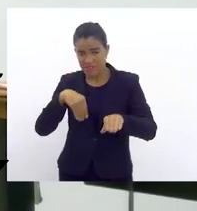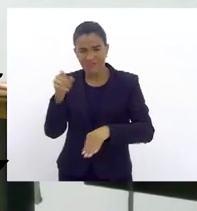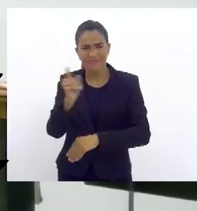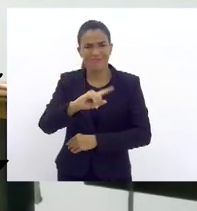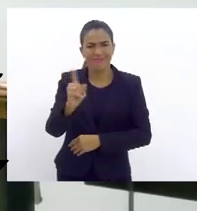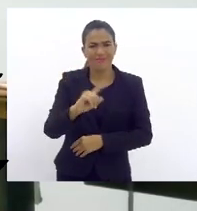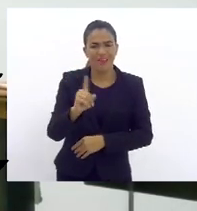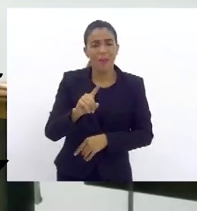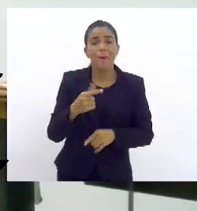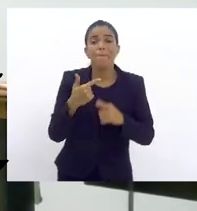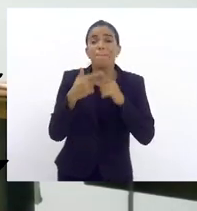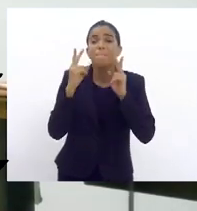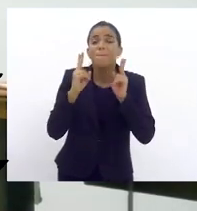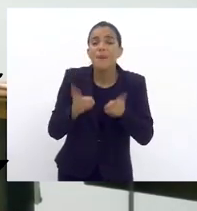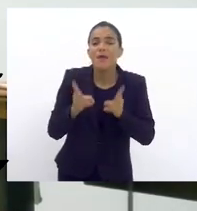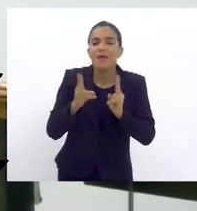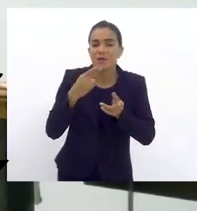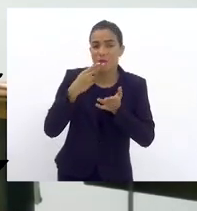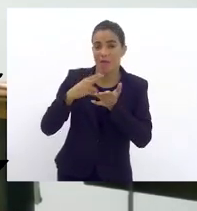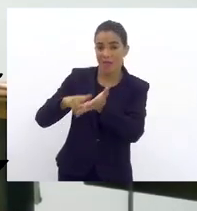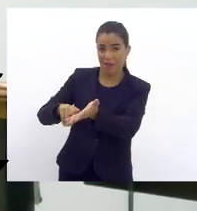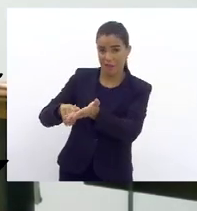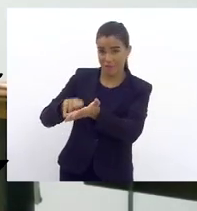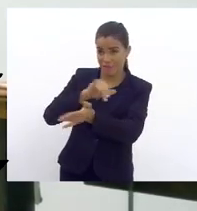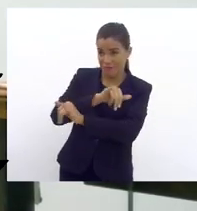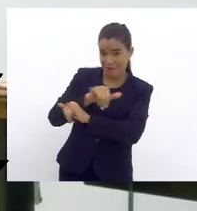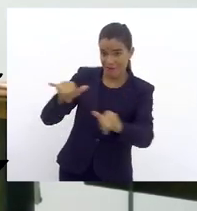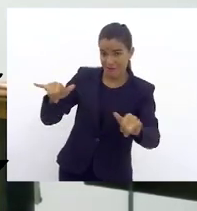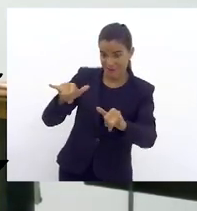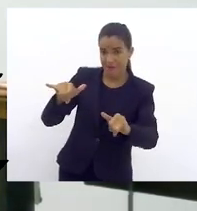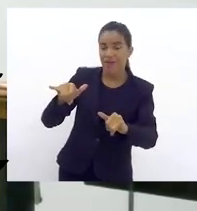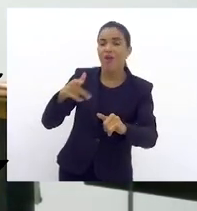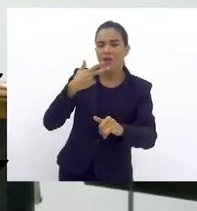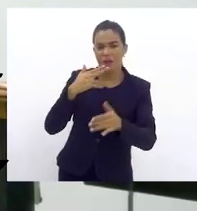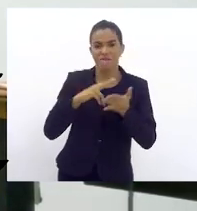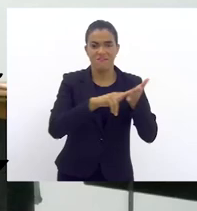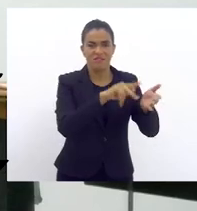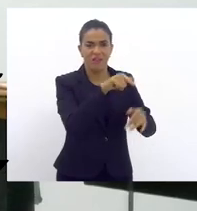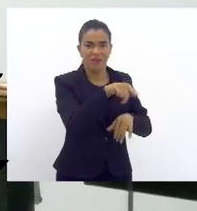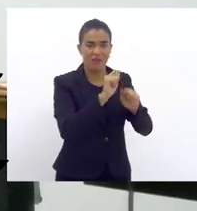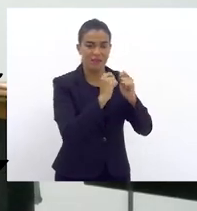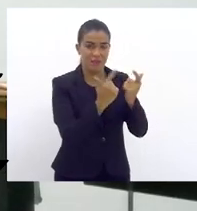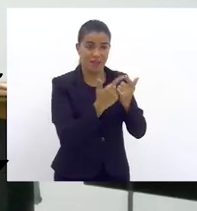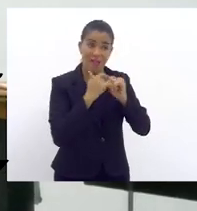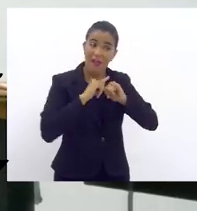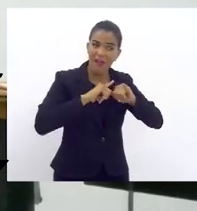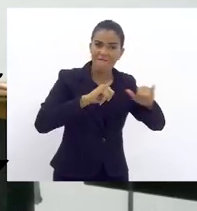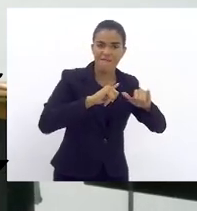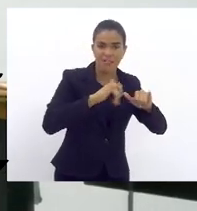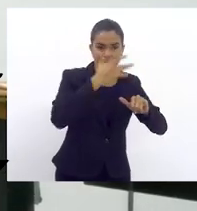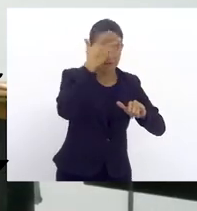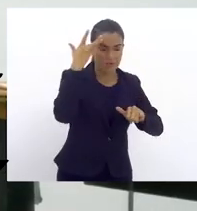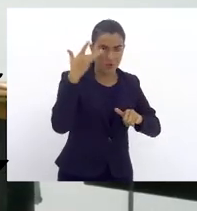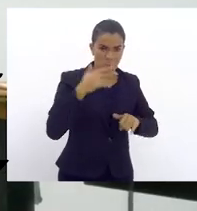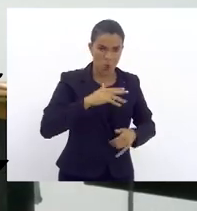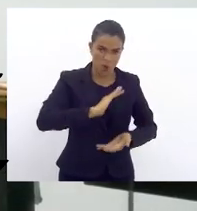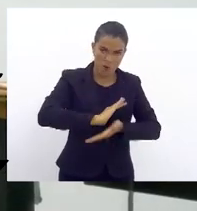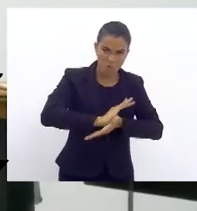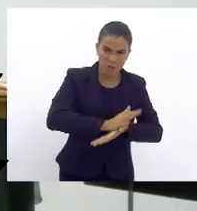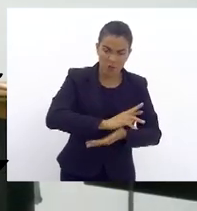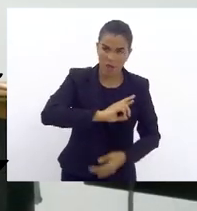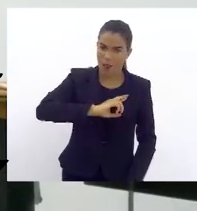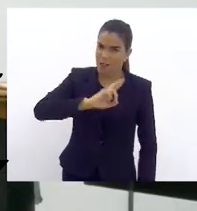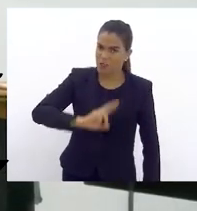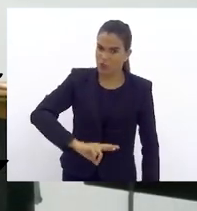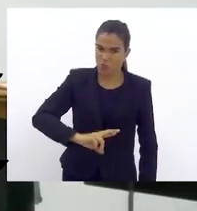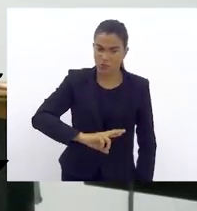o mesmo recado que eu dei lá eu vou dar aqui avisa aí para os intolerantes religiosos não